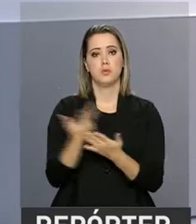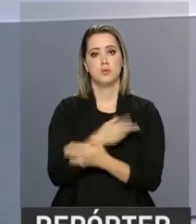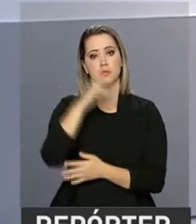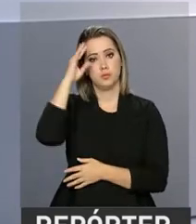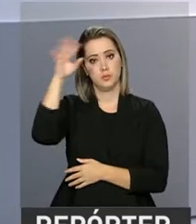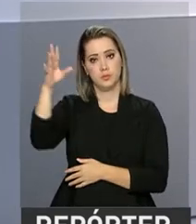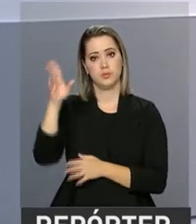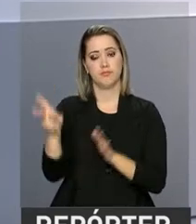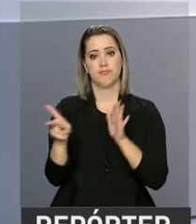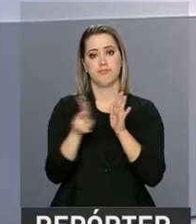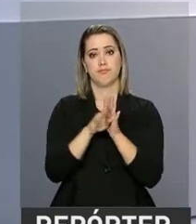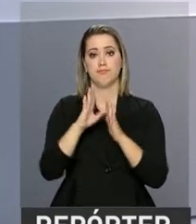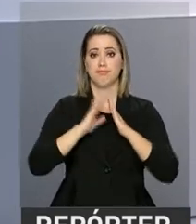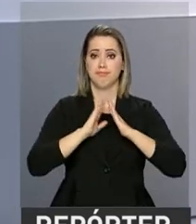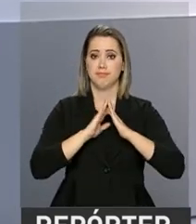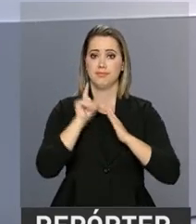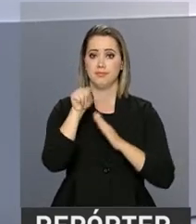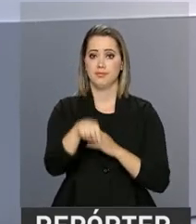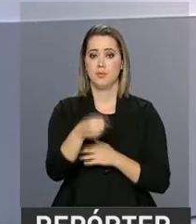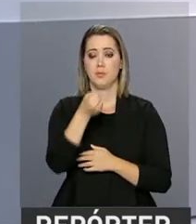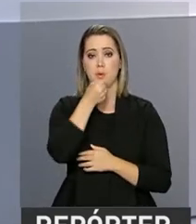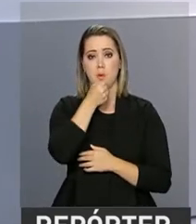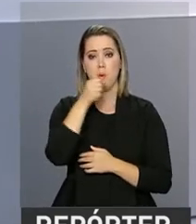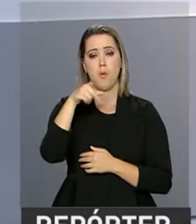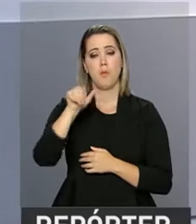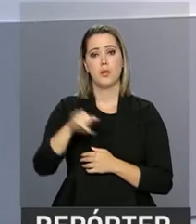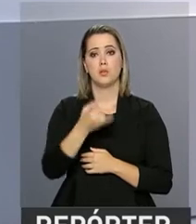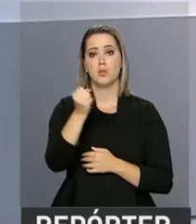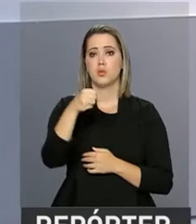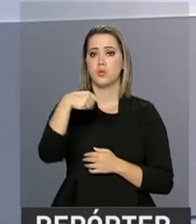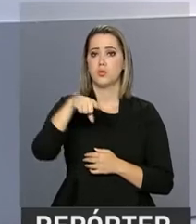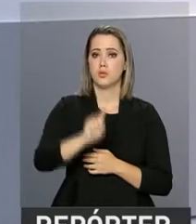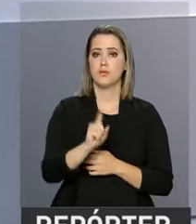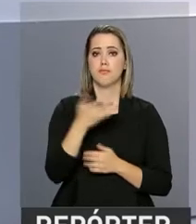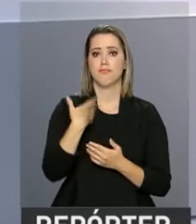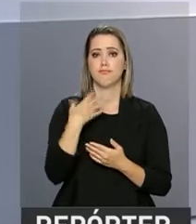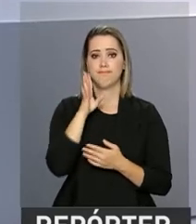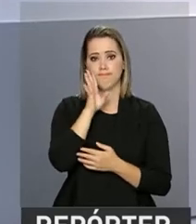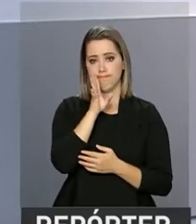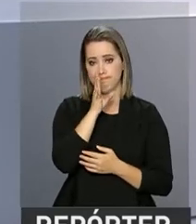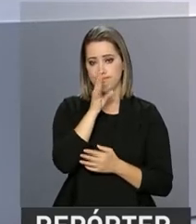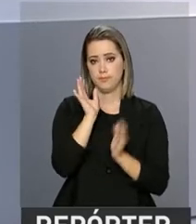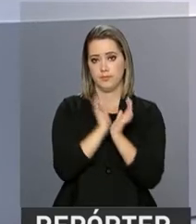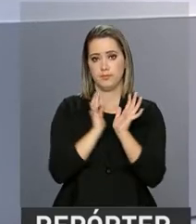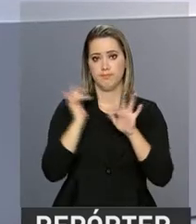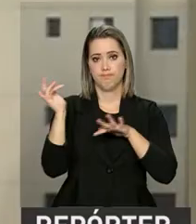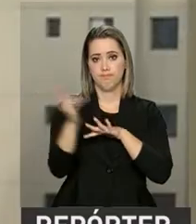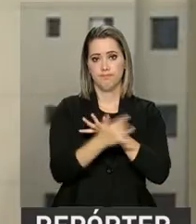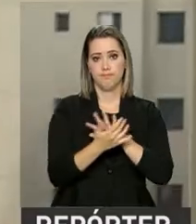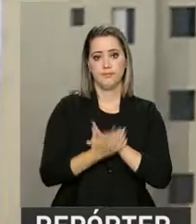realizar o sonho da casa própria. O repórter José Luiz Filho acompanhou a abertura do evento em São Paulo.